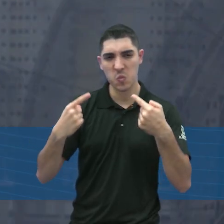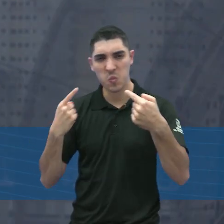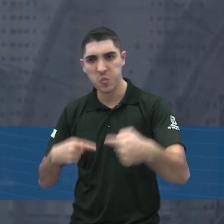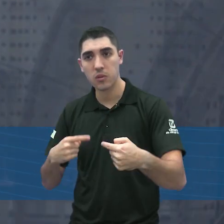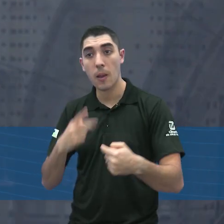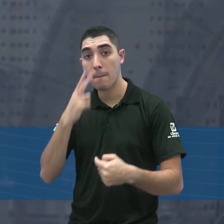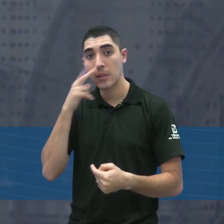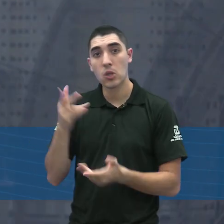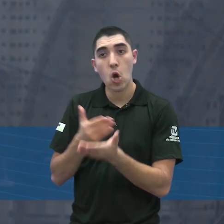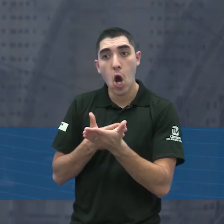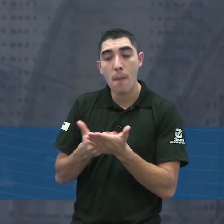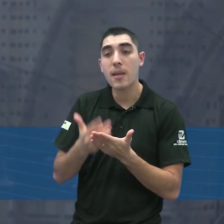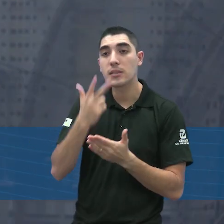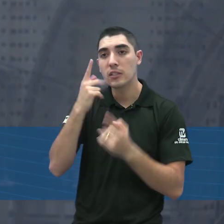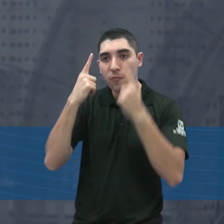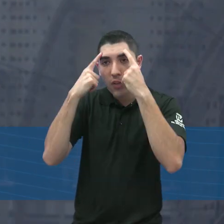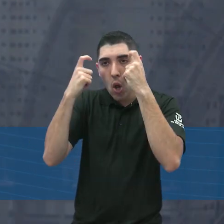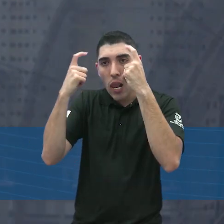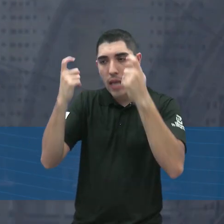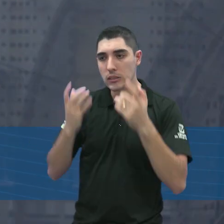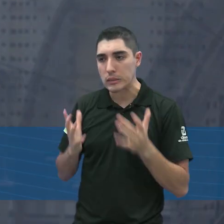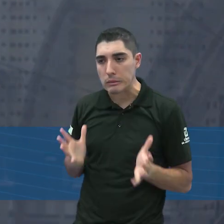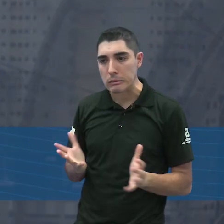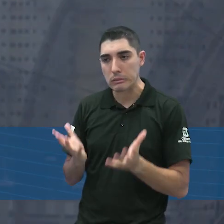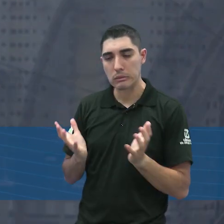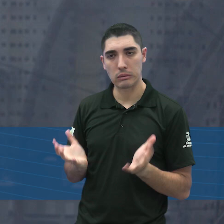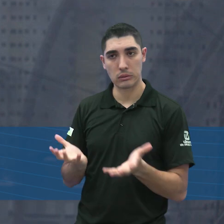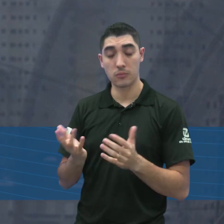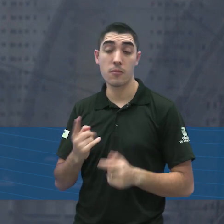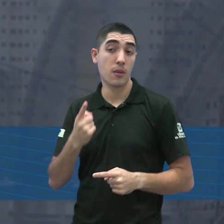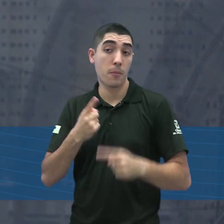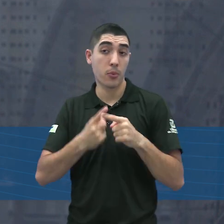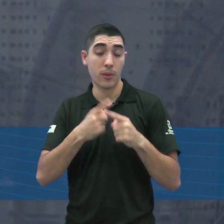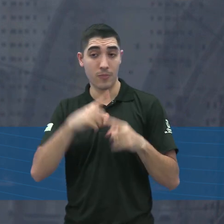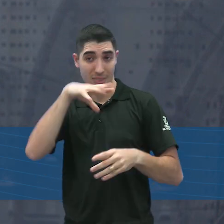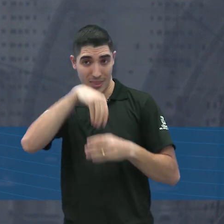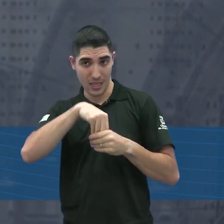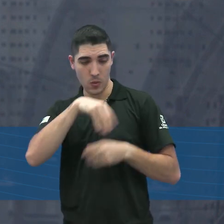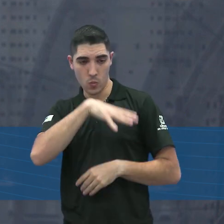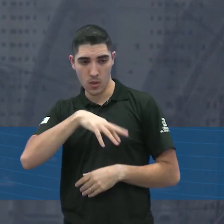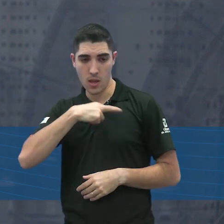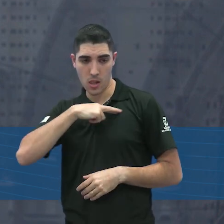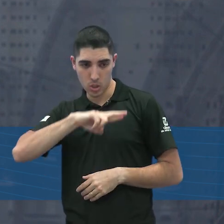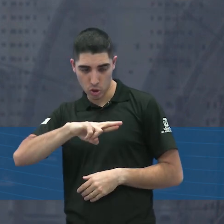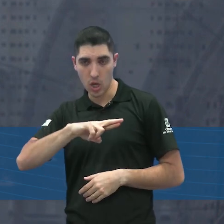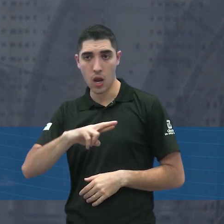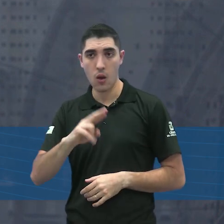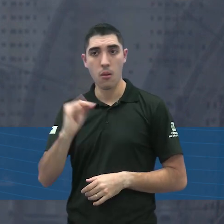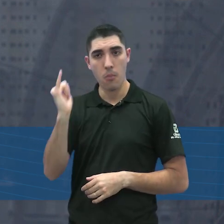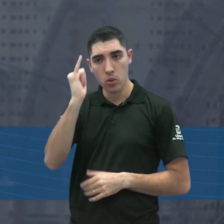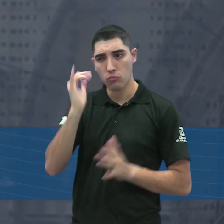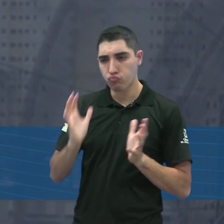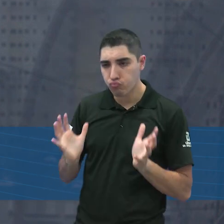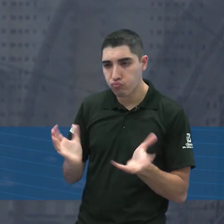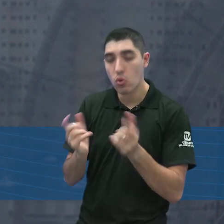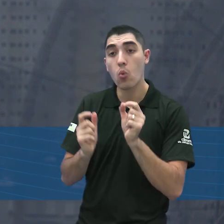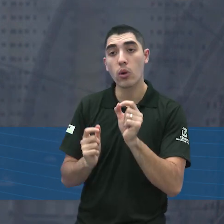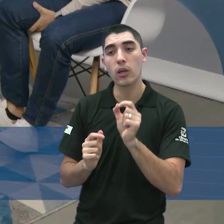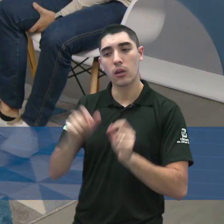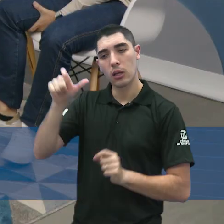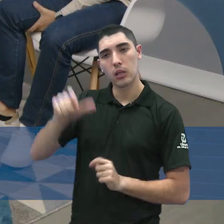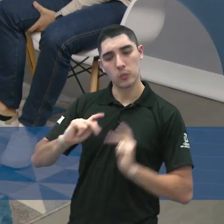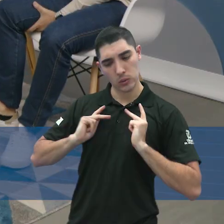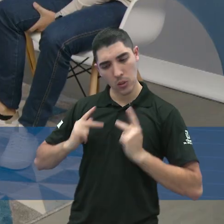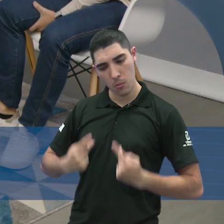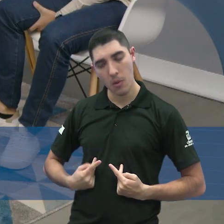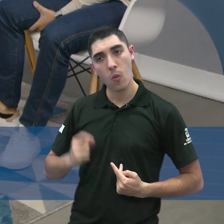reproduz violências nos comportamentos. Por quê? Né, os discursos religiosos, né, acredito que eles servem para reconectar o ser